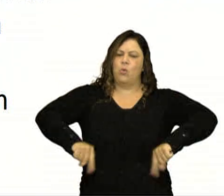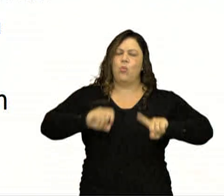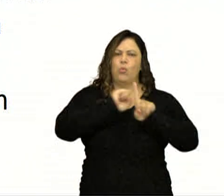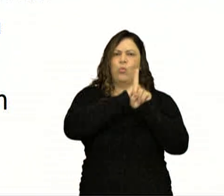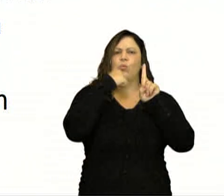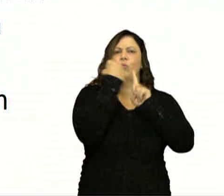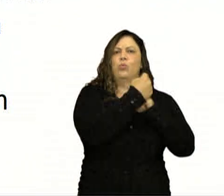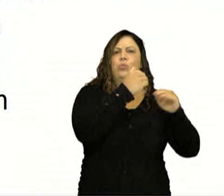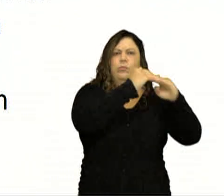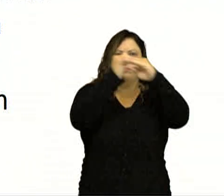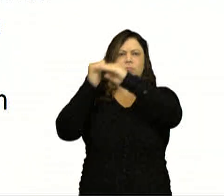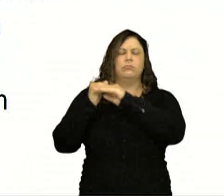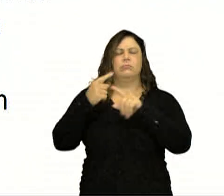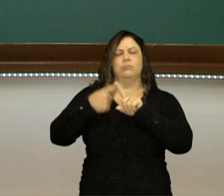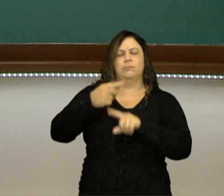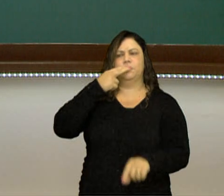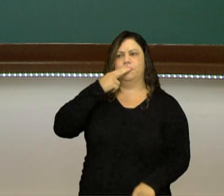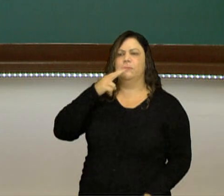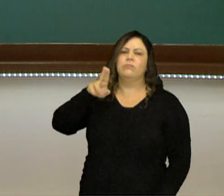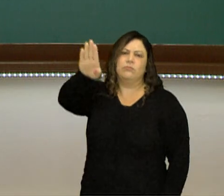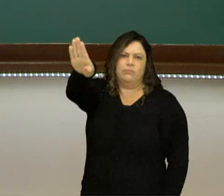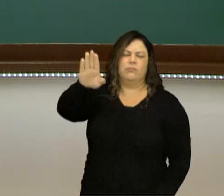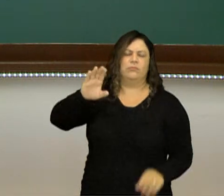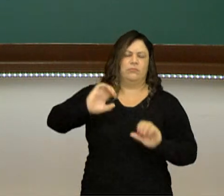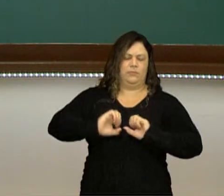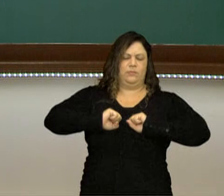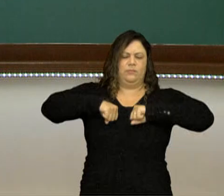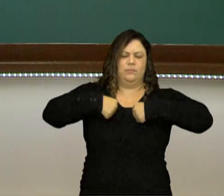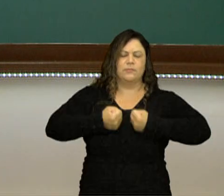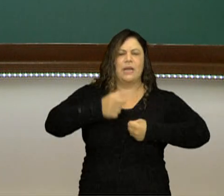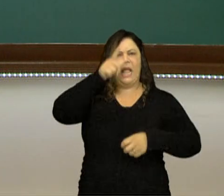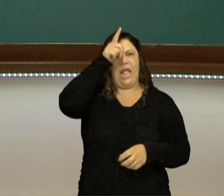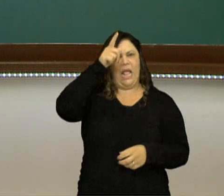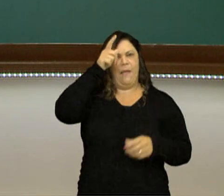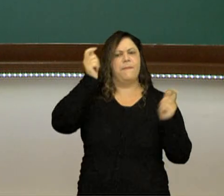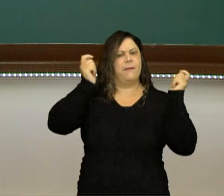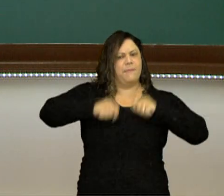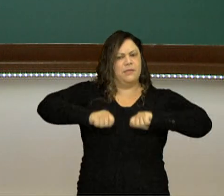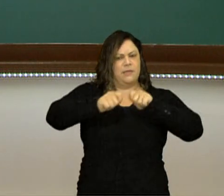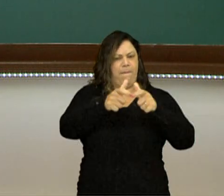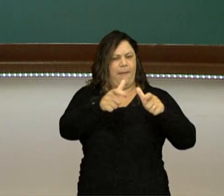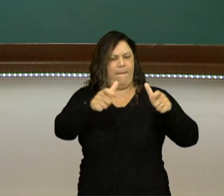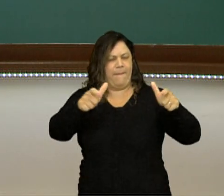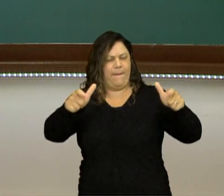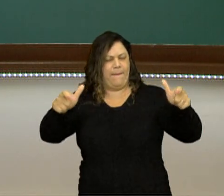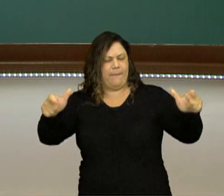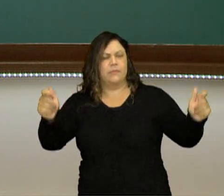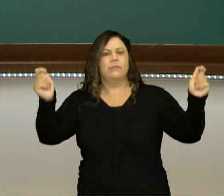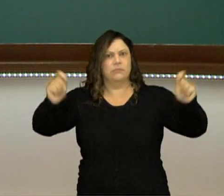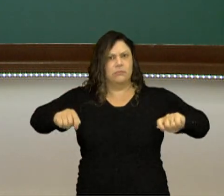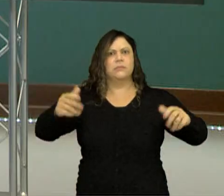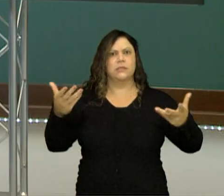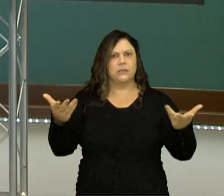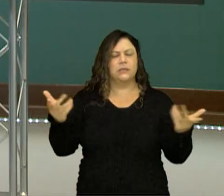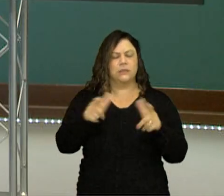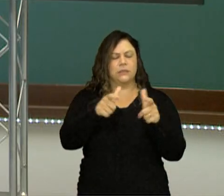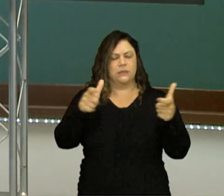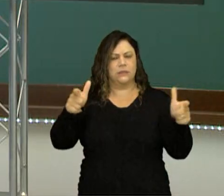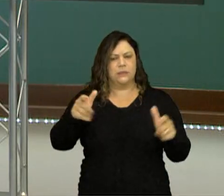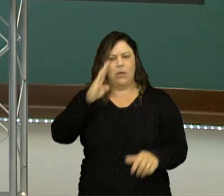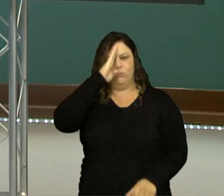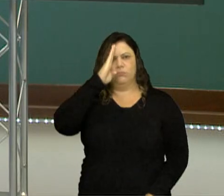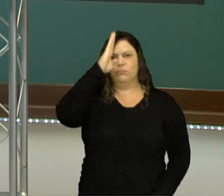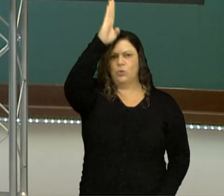socialistas. Hitler defendia que a Alemanha precisava de um espaço vital para crescer. E esse espaço vital seria rumo